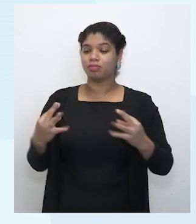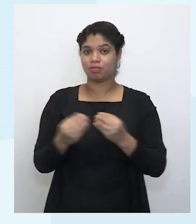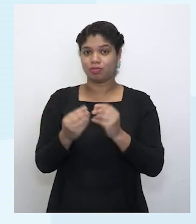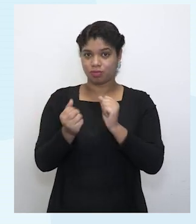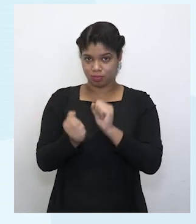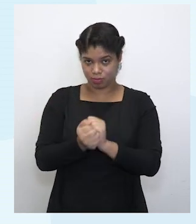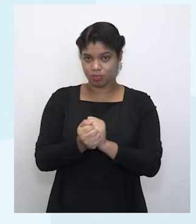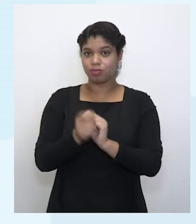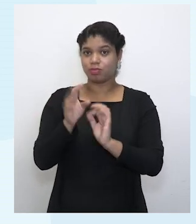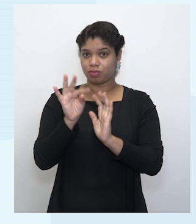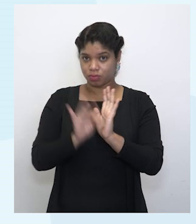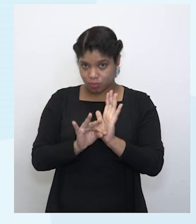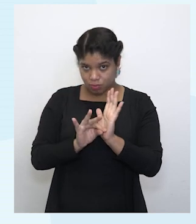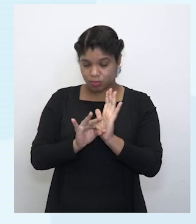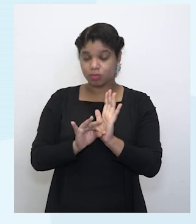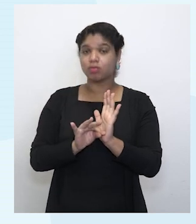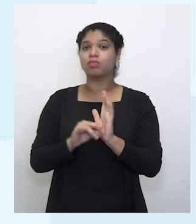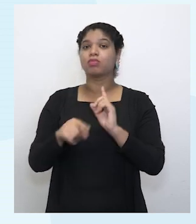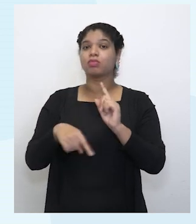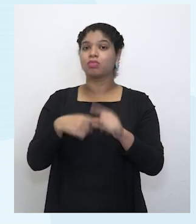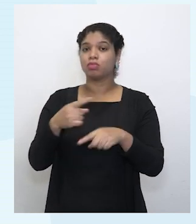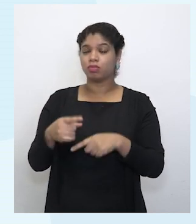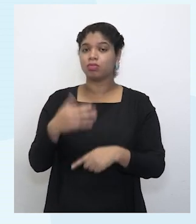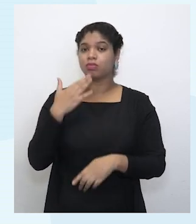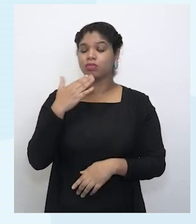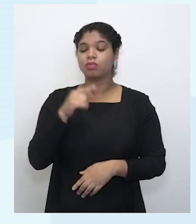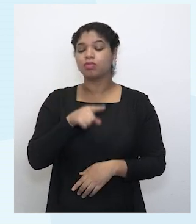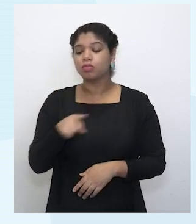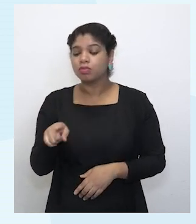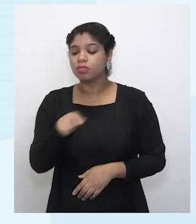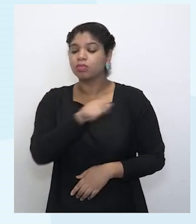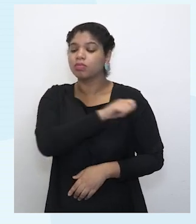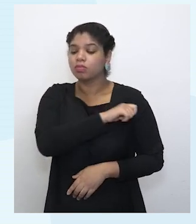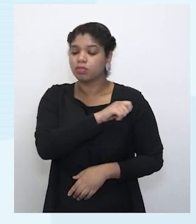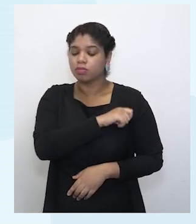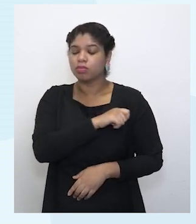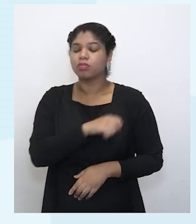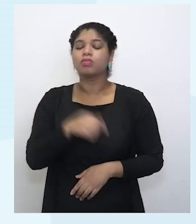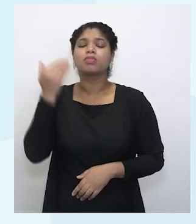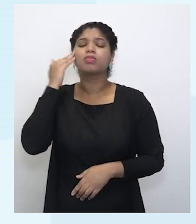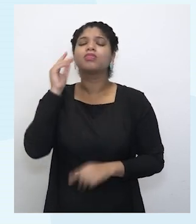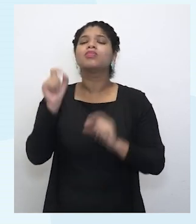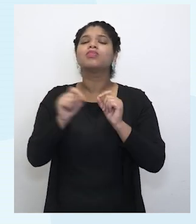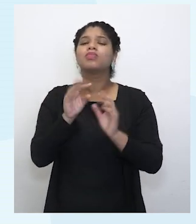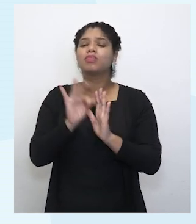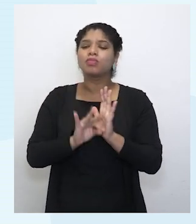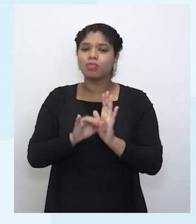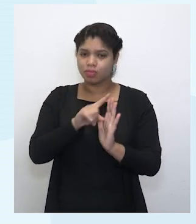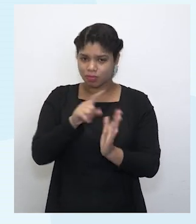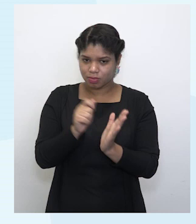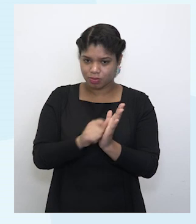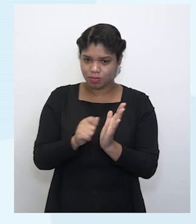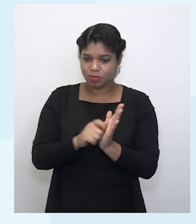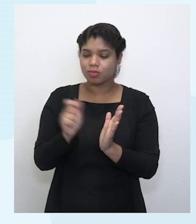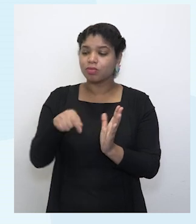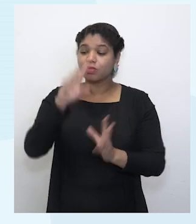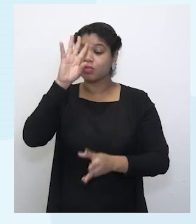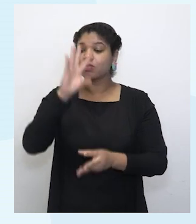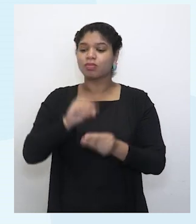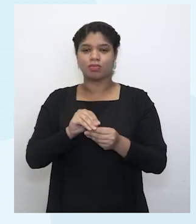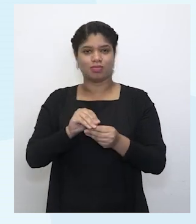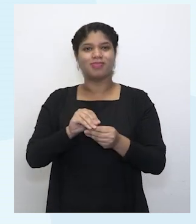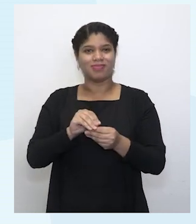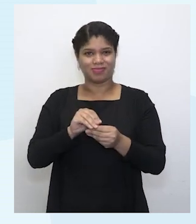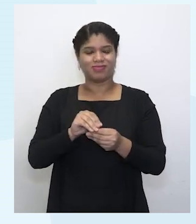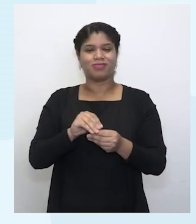na lousa, né? Ou sendo professor escriba, utilizando a tecnologia também, é super possível isso,